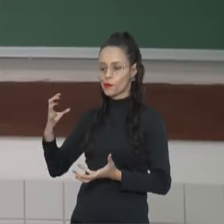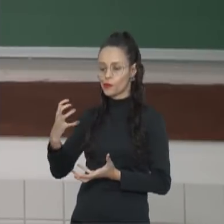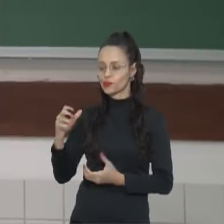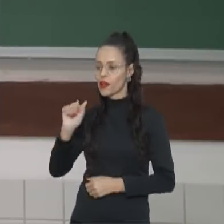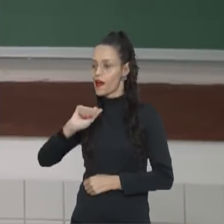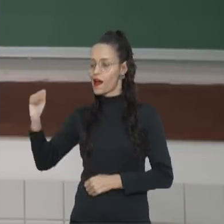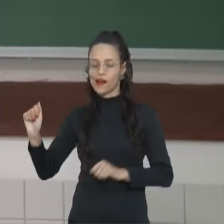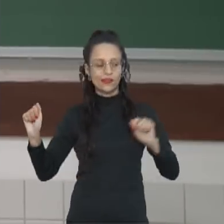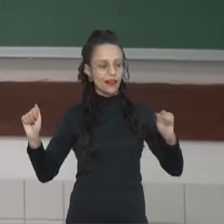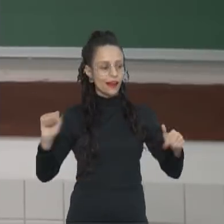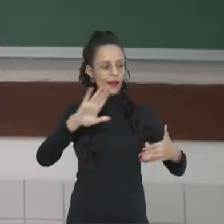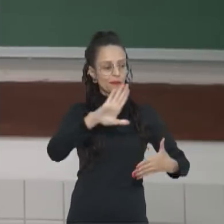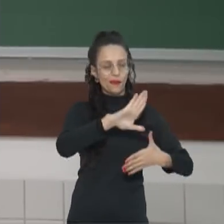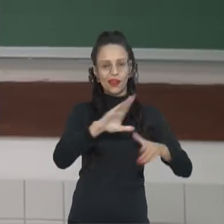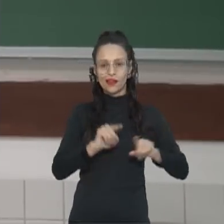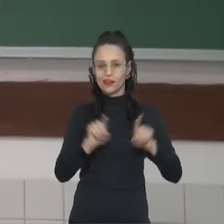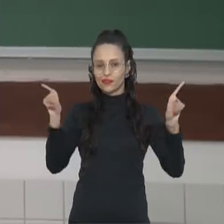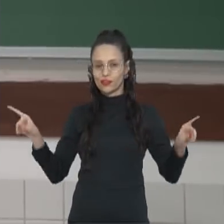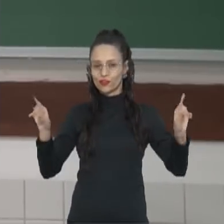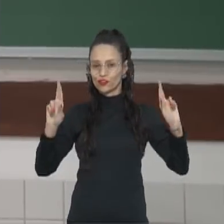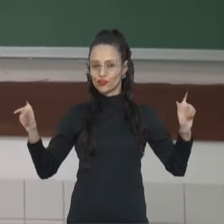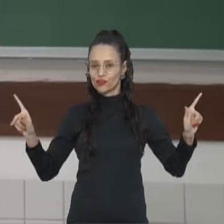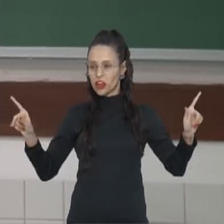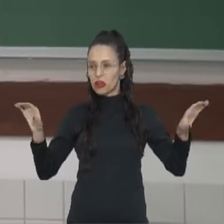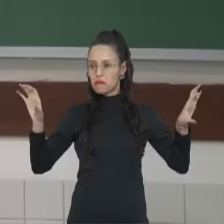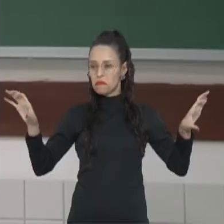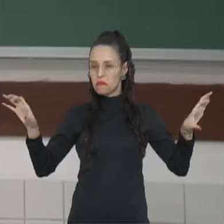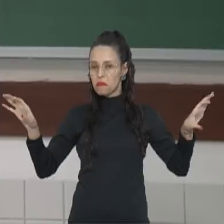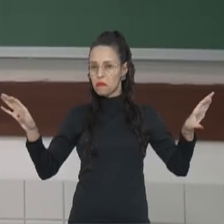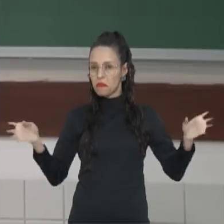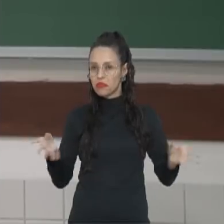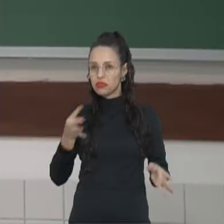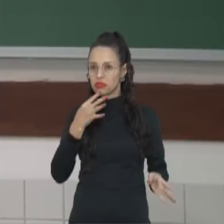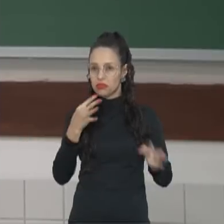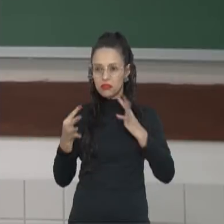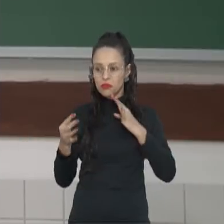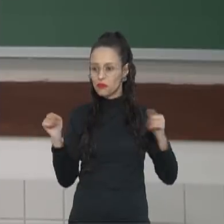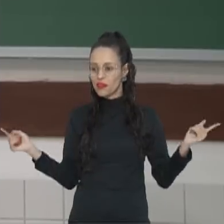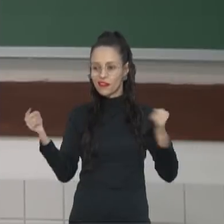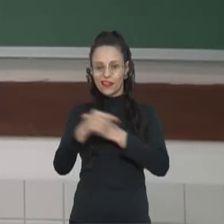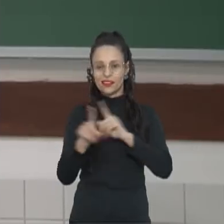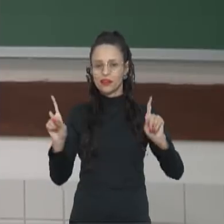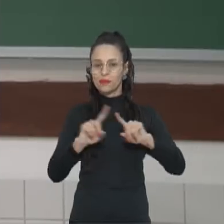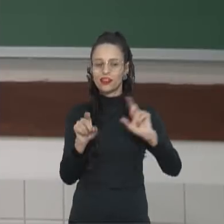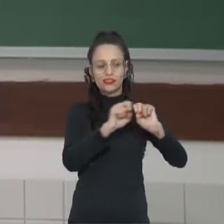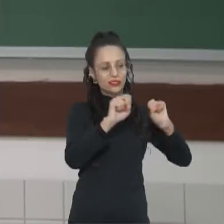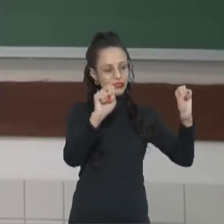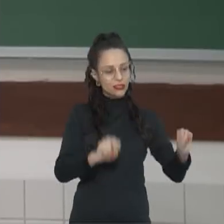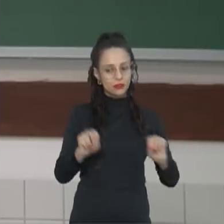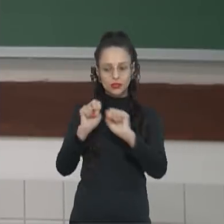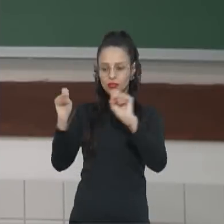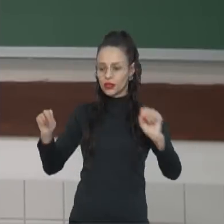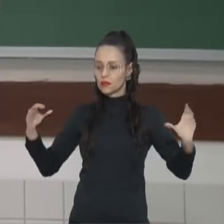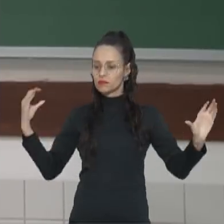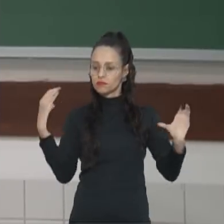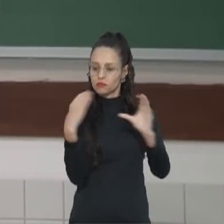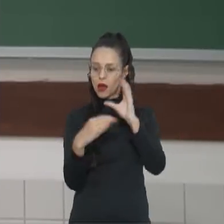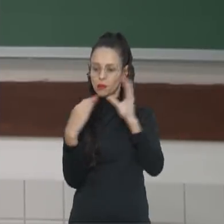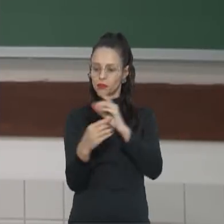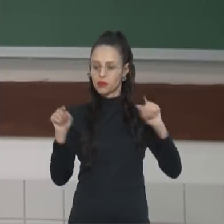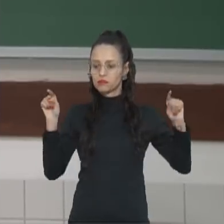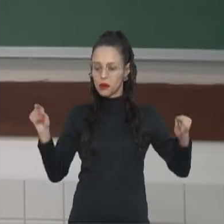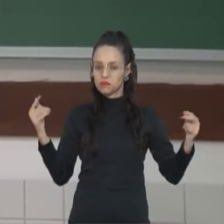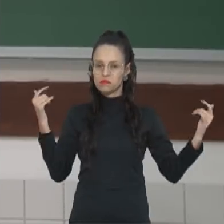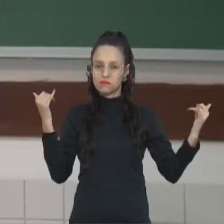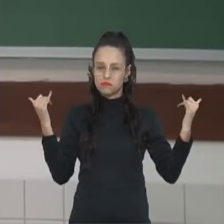Ásia, outro na América, né, que um não sabe que o outro existe, com sistemas muito semelhantes de sistema de comunicação de informação.